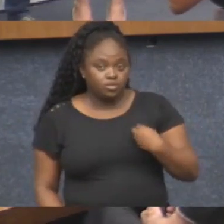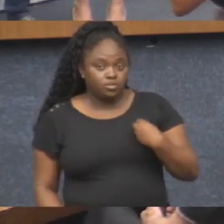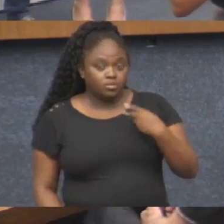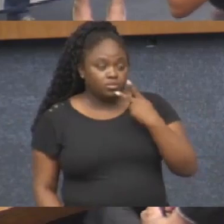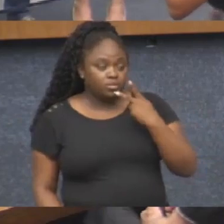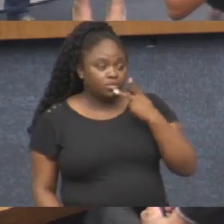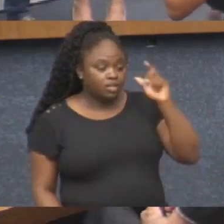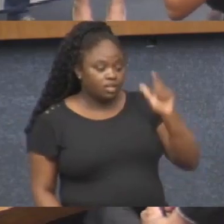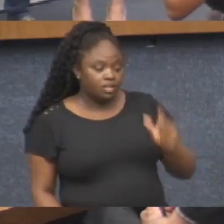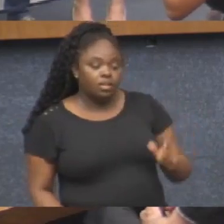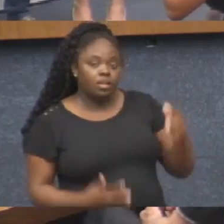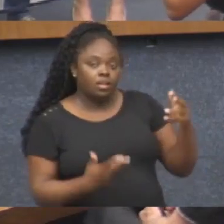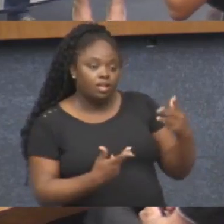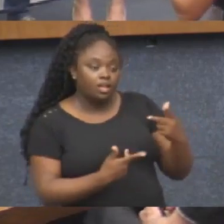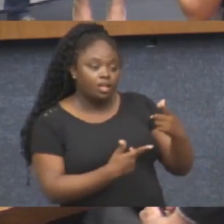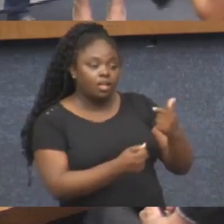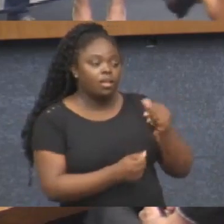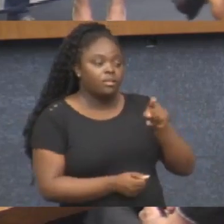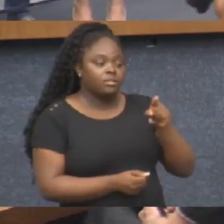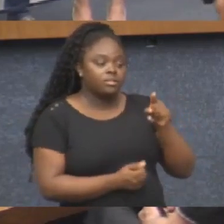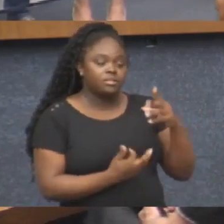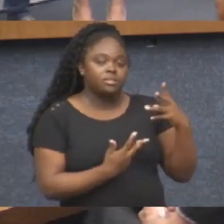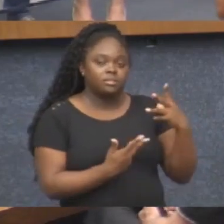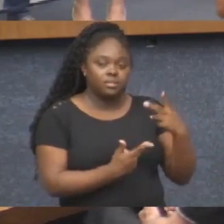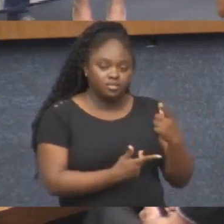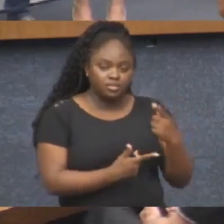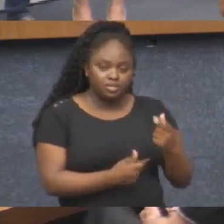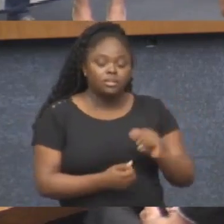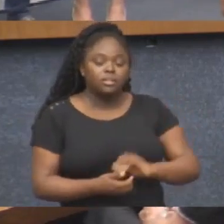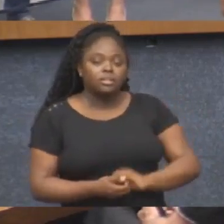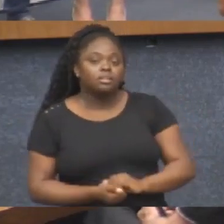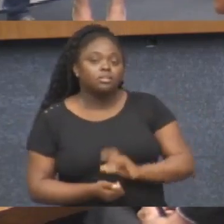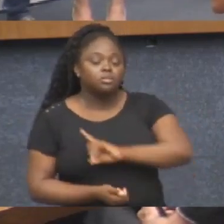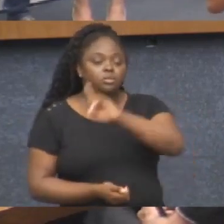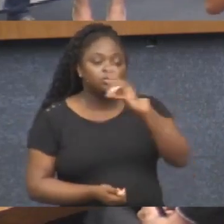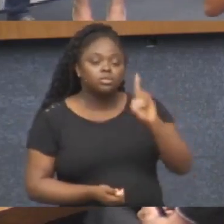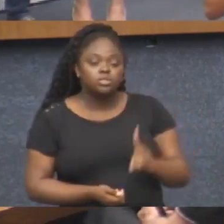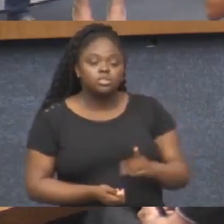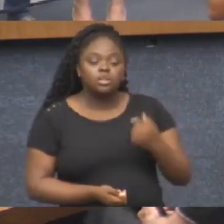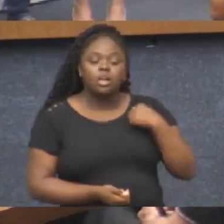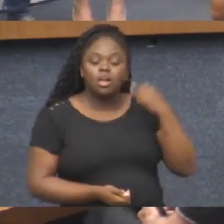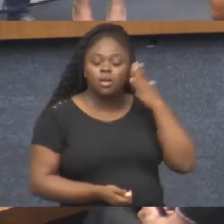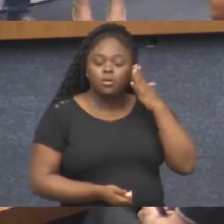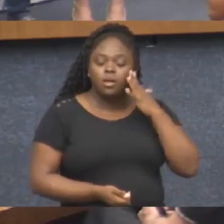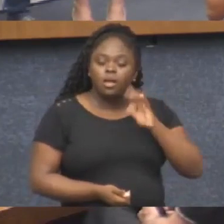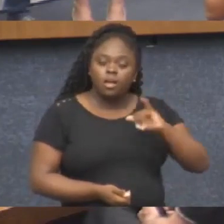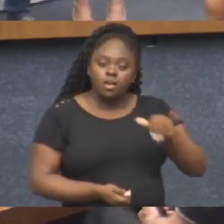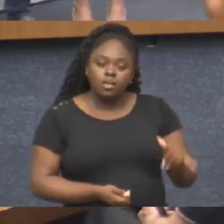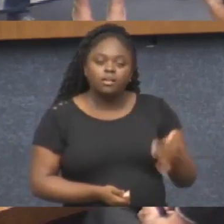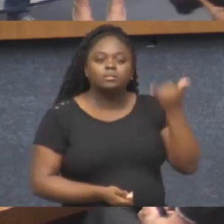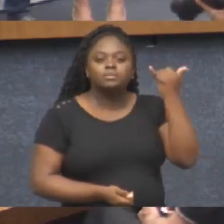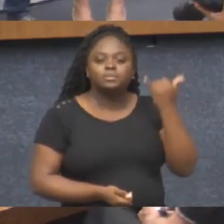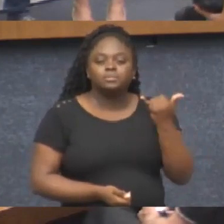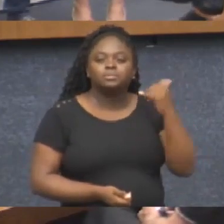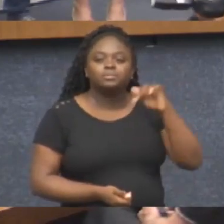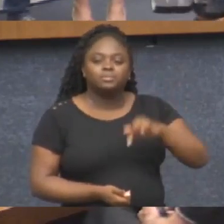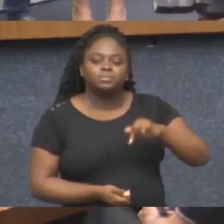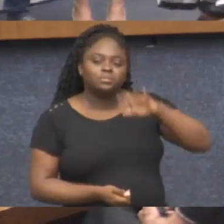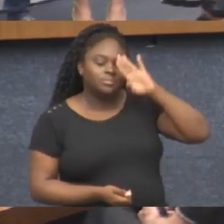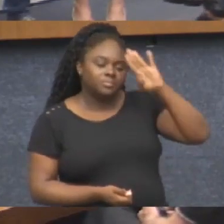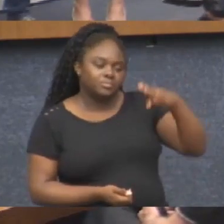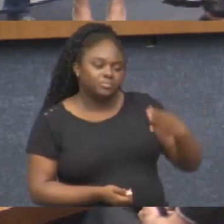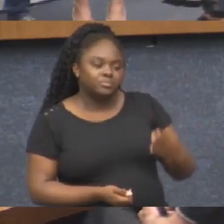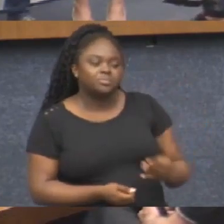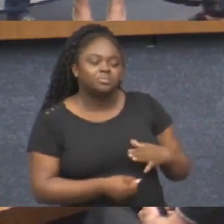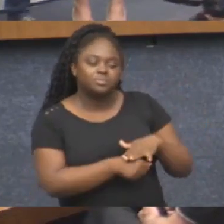para falar dessa mulher maravilhosa. Você é maravilhosa. E um dia eu sonhei, eu sei que essa oportunidade de estar